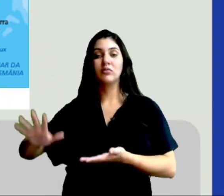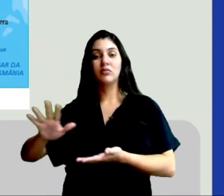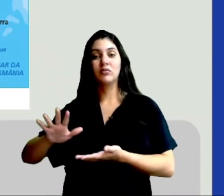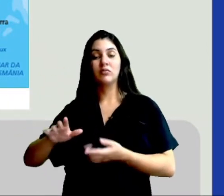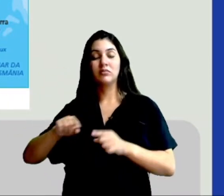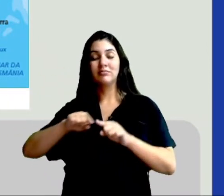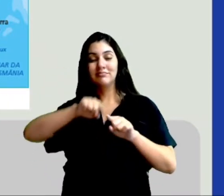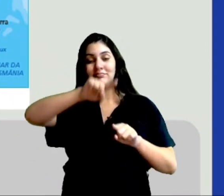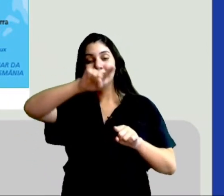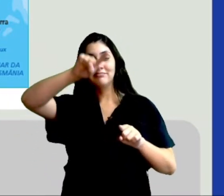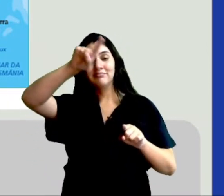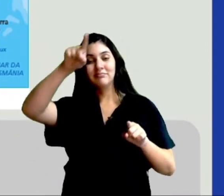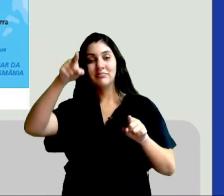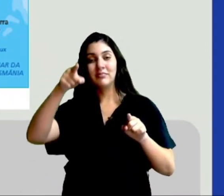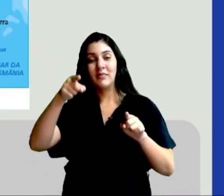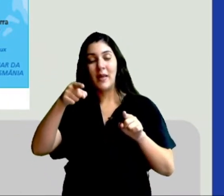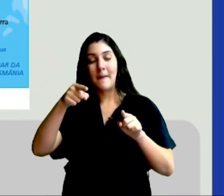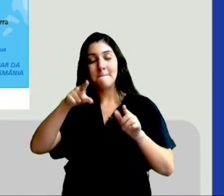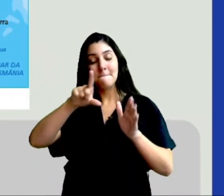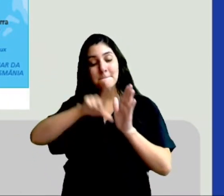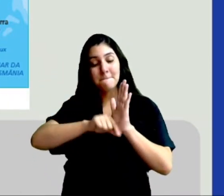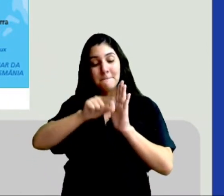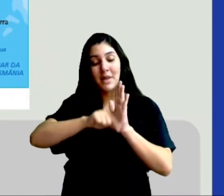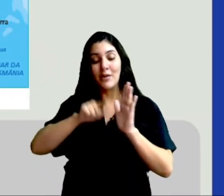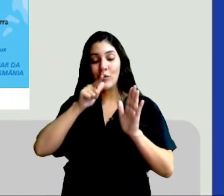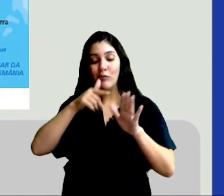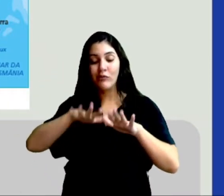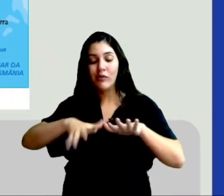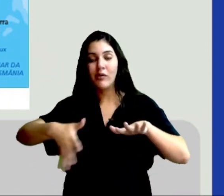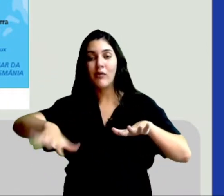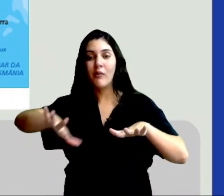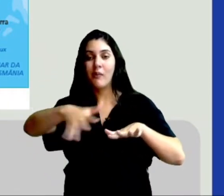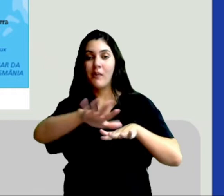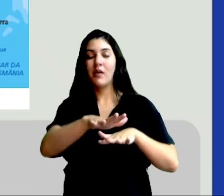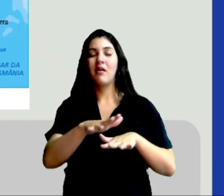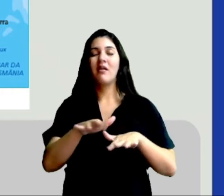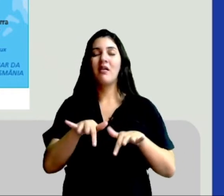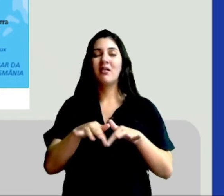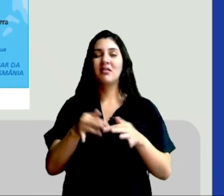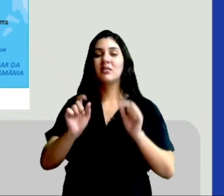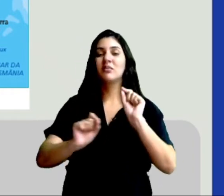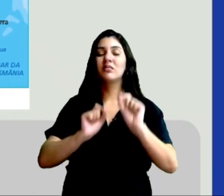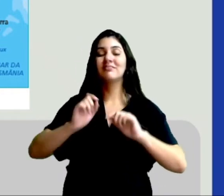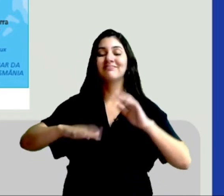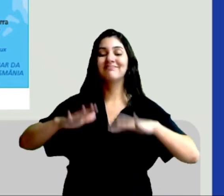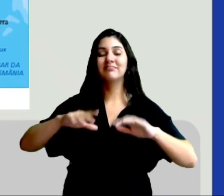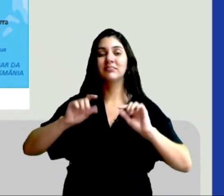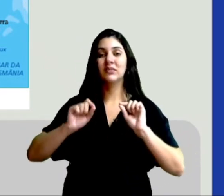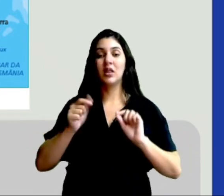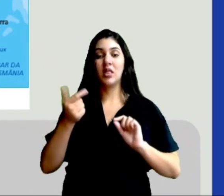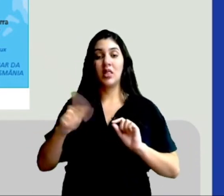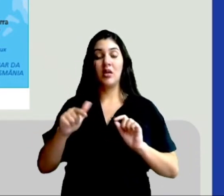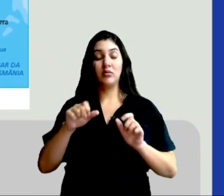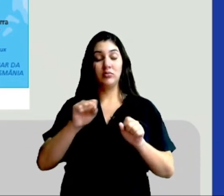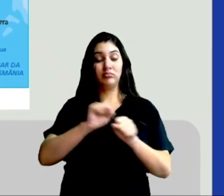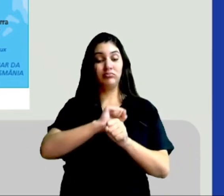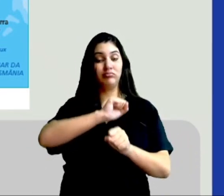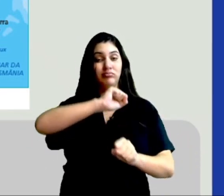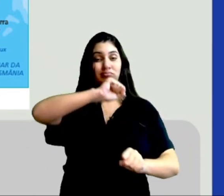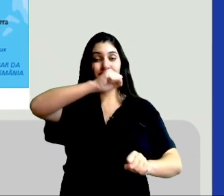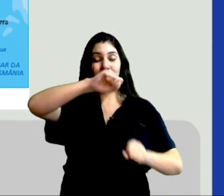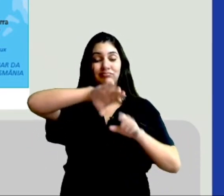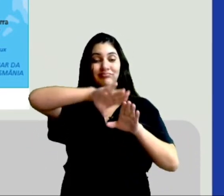altitudes inferiores ao nível do mar. Então é um relevo que basicamente ele não tem